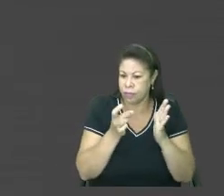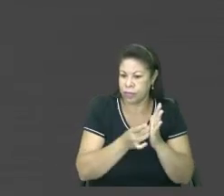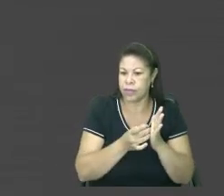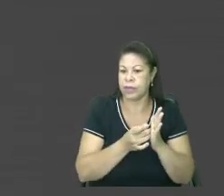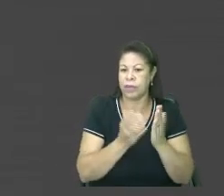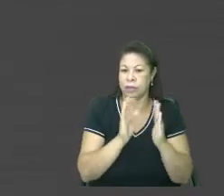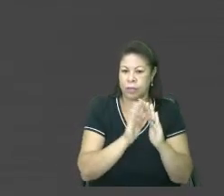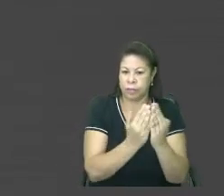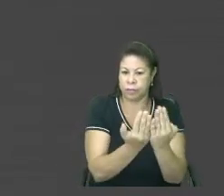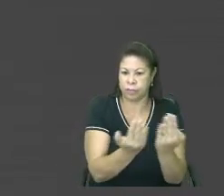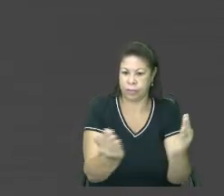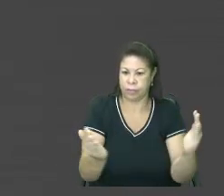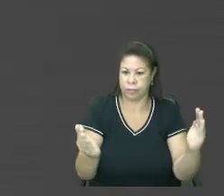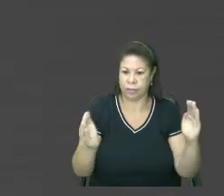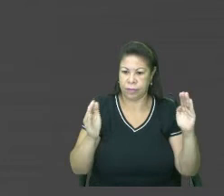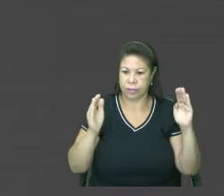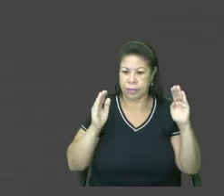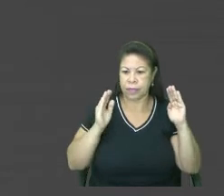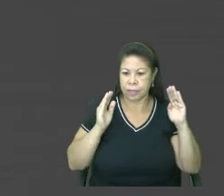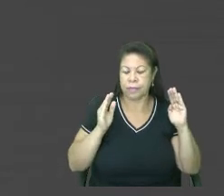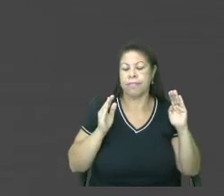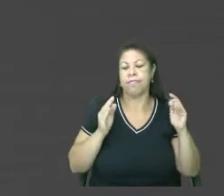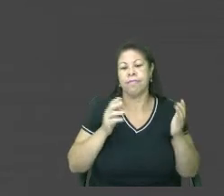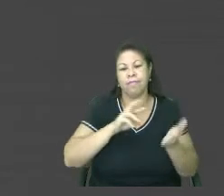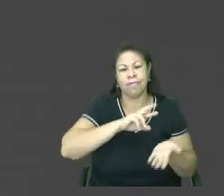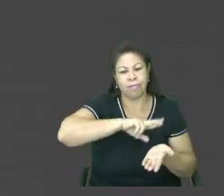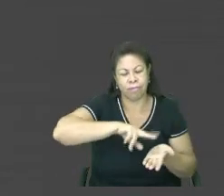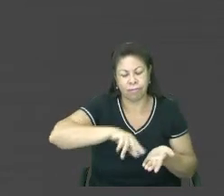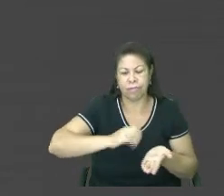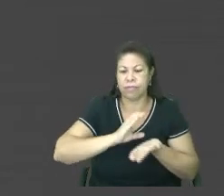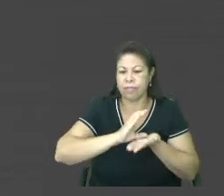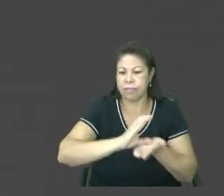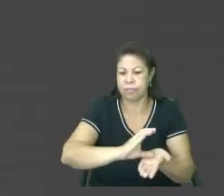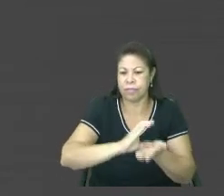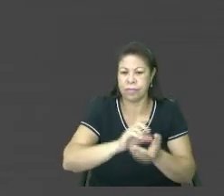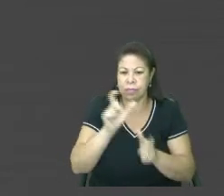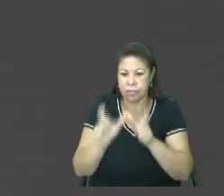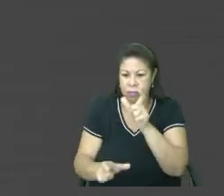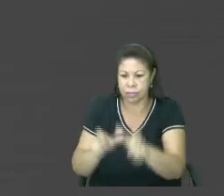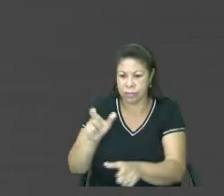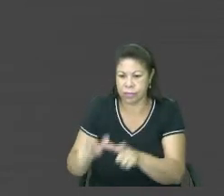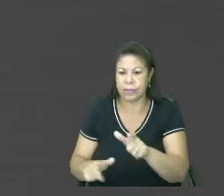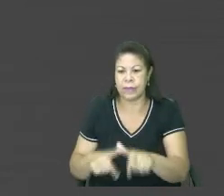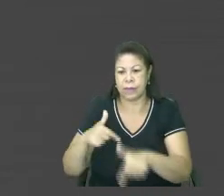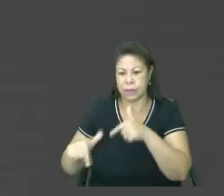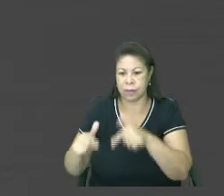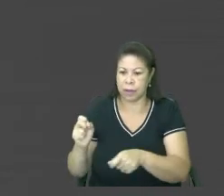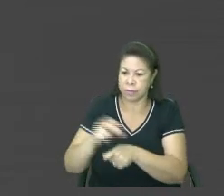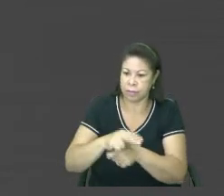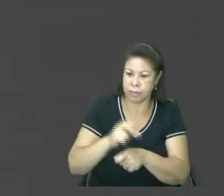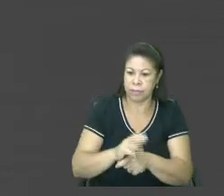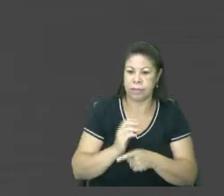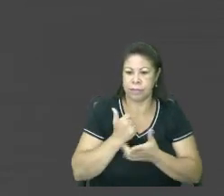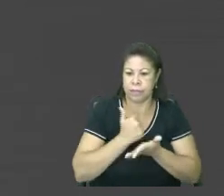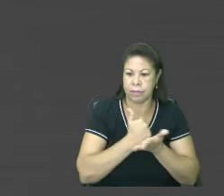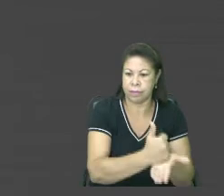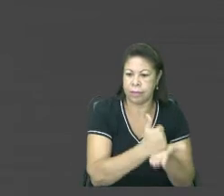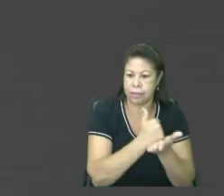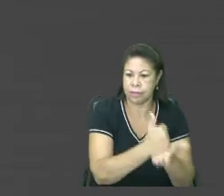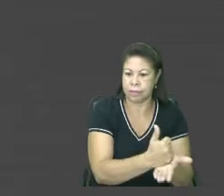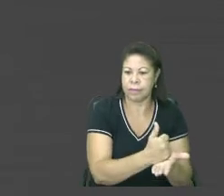isolamento, algumas despesas com pessoal, né, de fortalecimento das equipes pós-Covid,